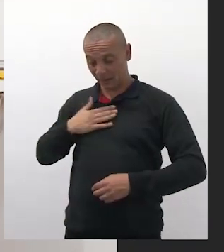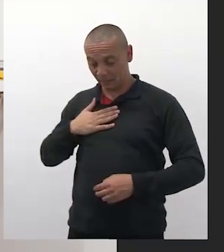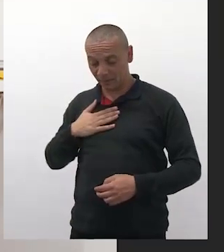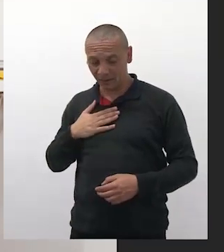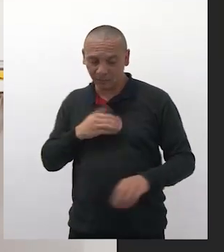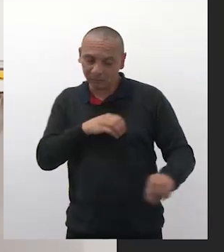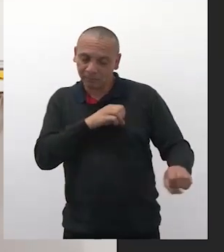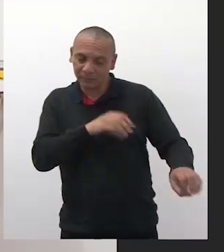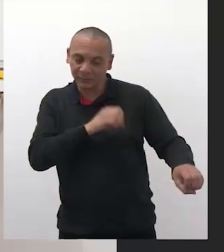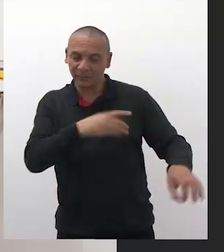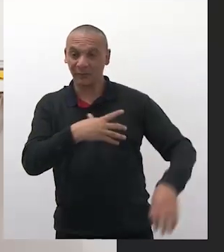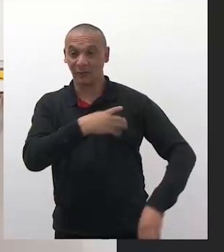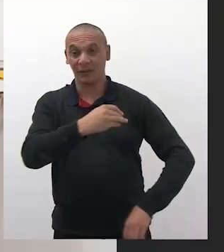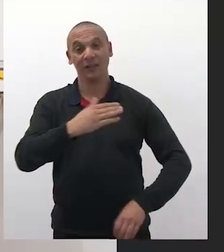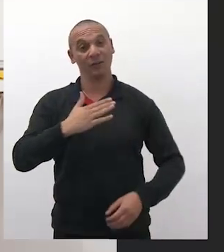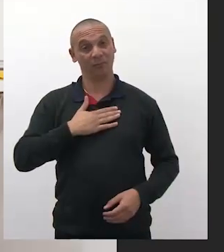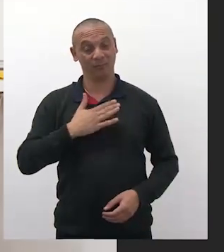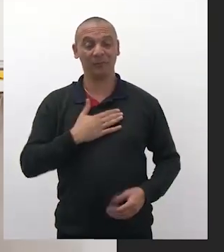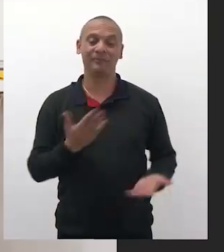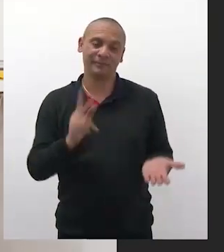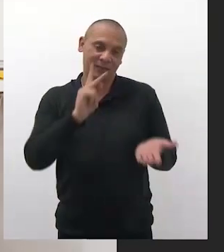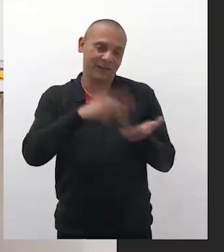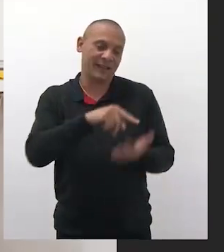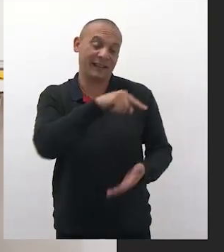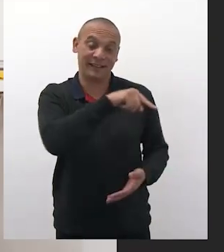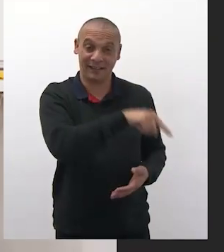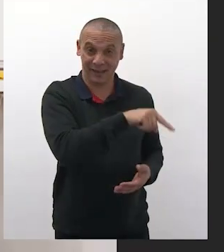claro que eles não vão